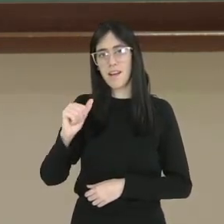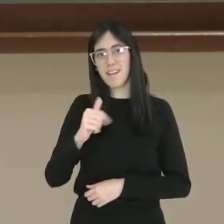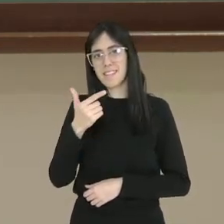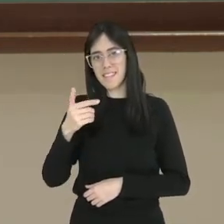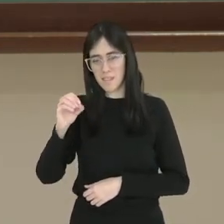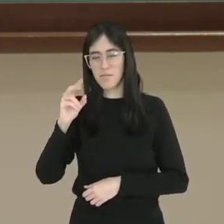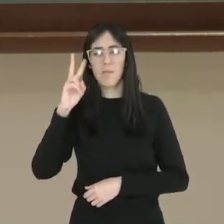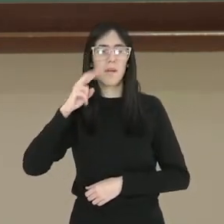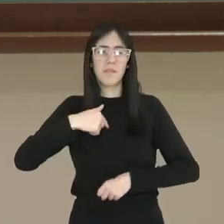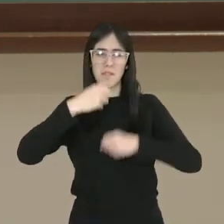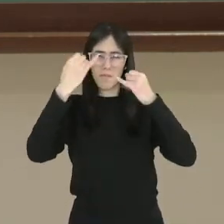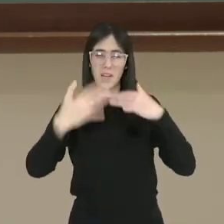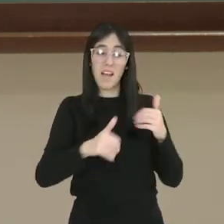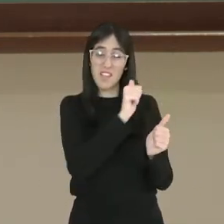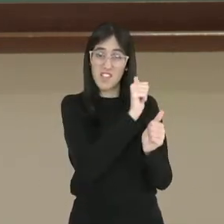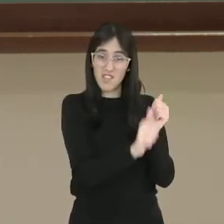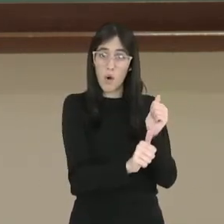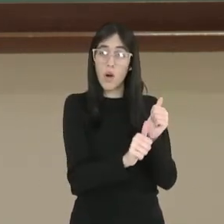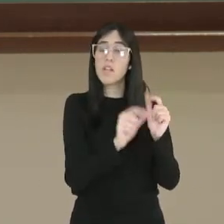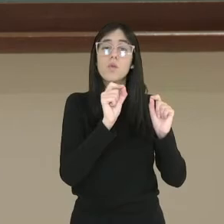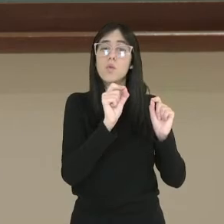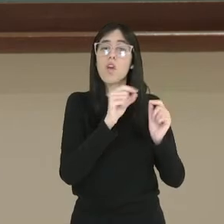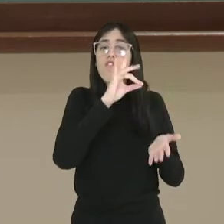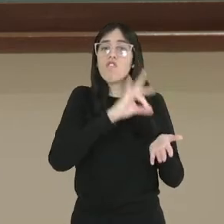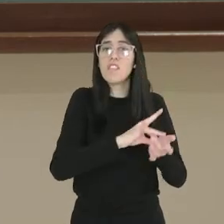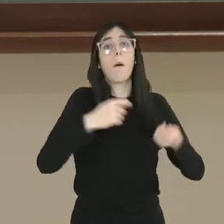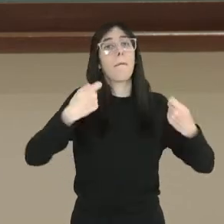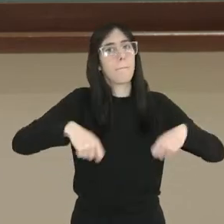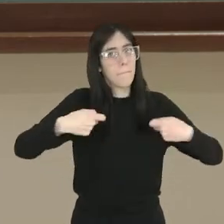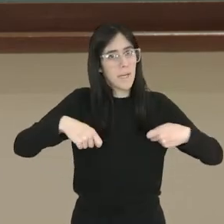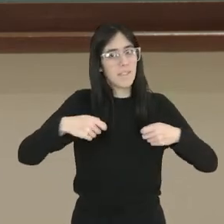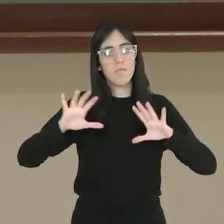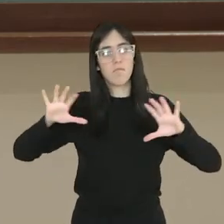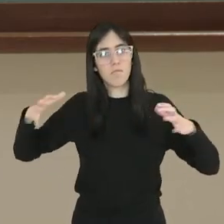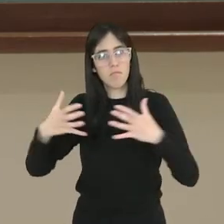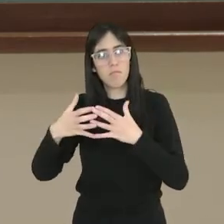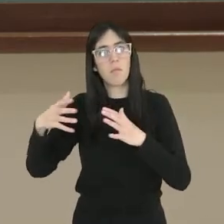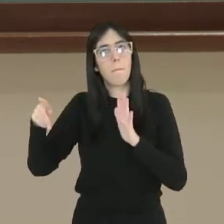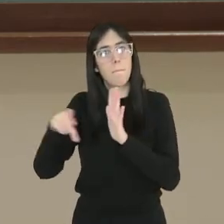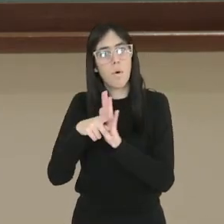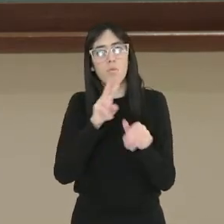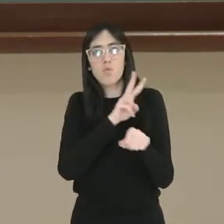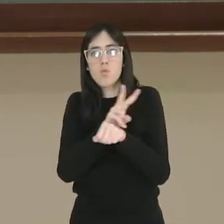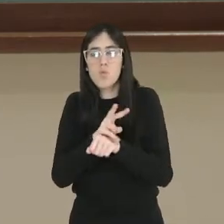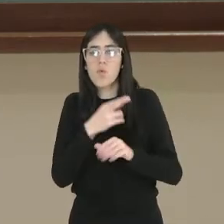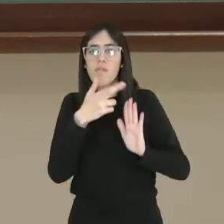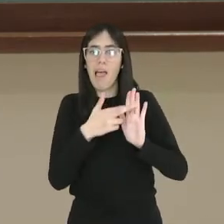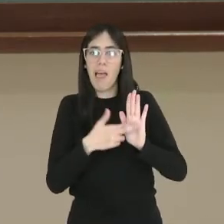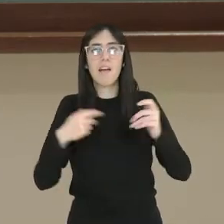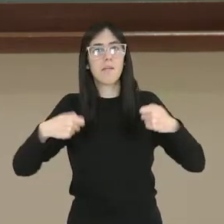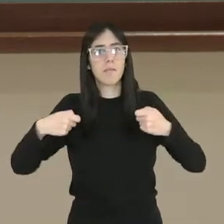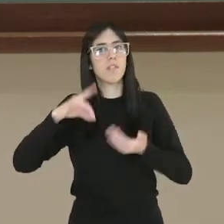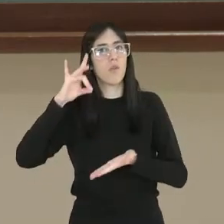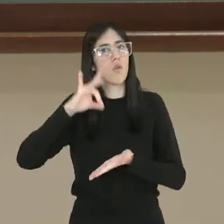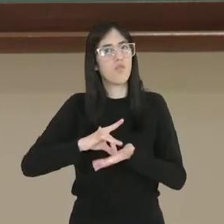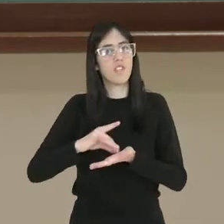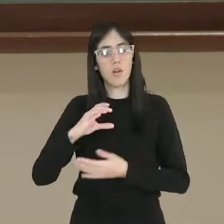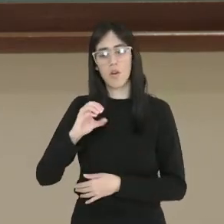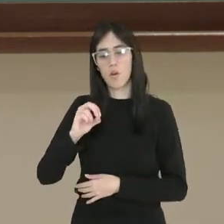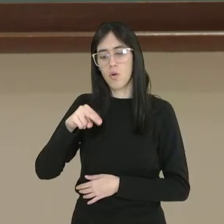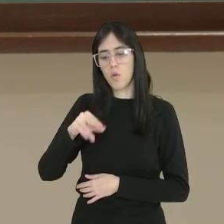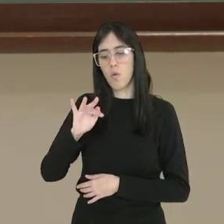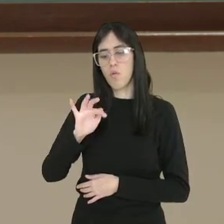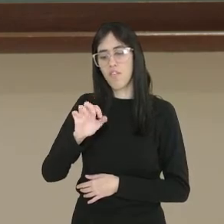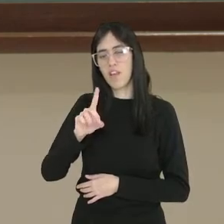federação e confederação. Como o beisebol ele tem federação e confederação, então nós conseguimos incluir ele dentro da característica